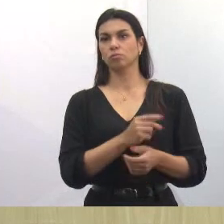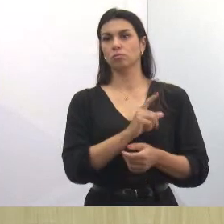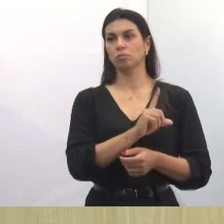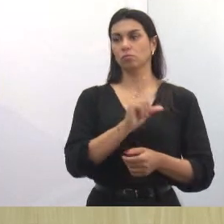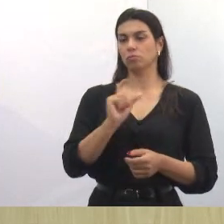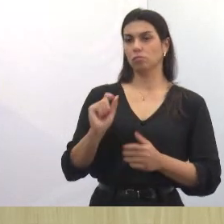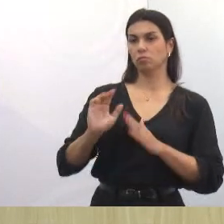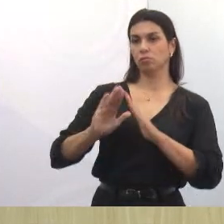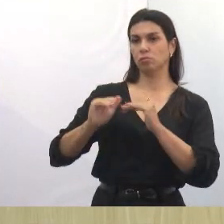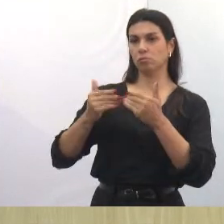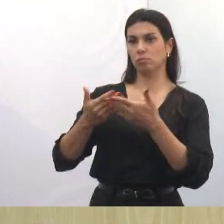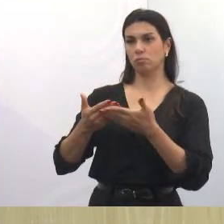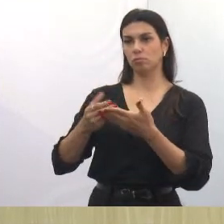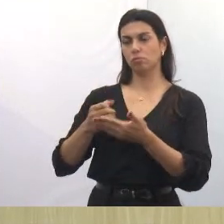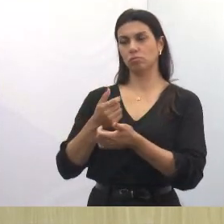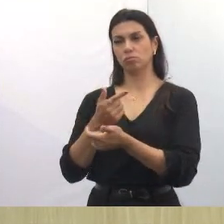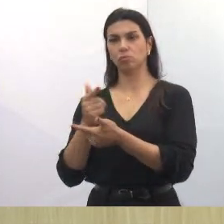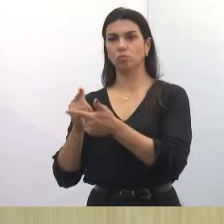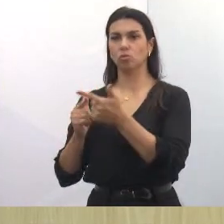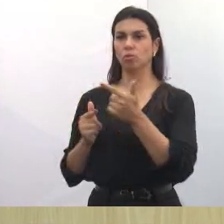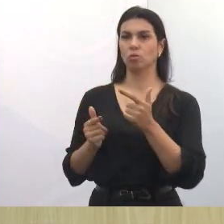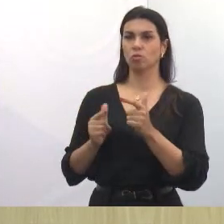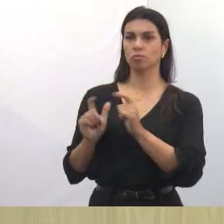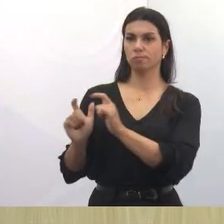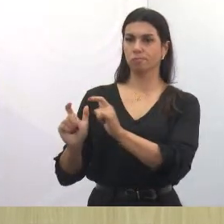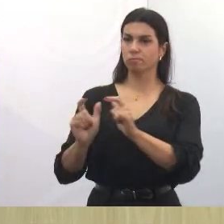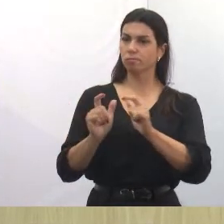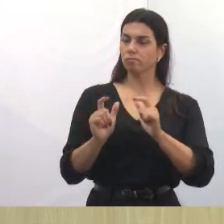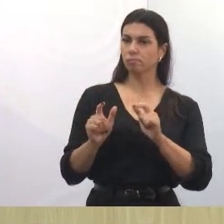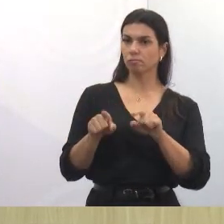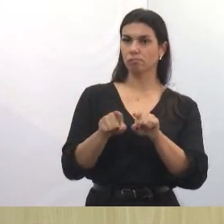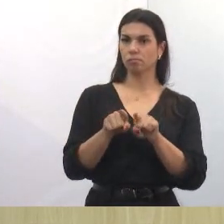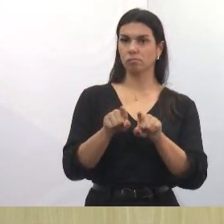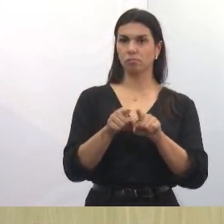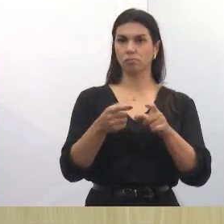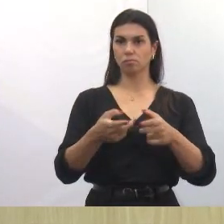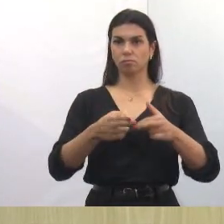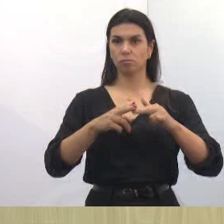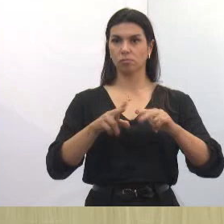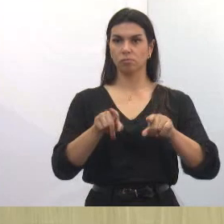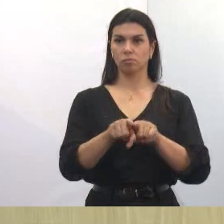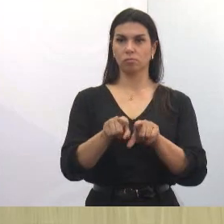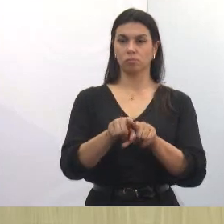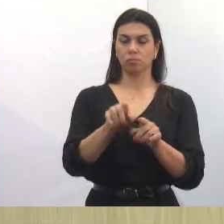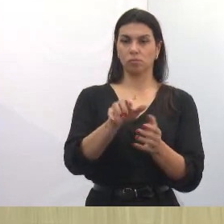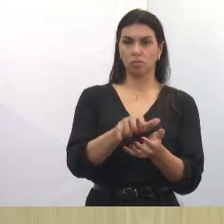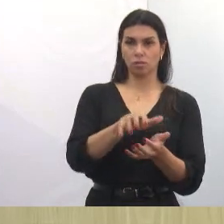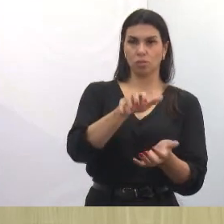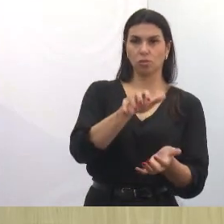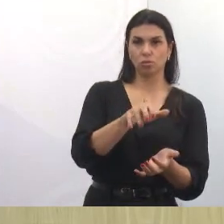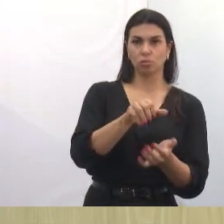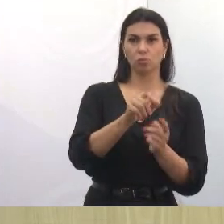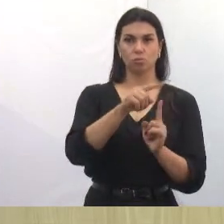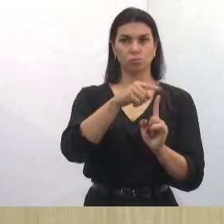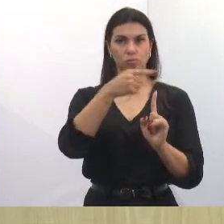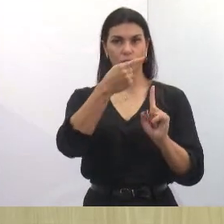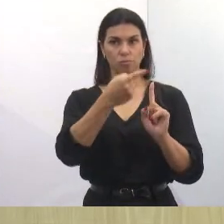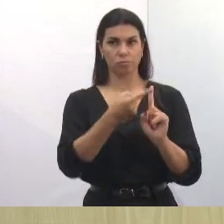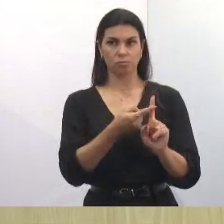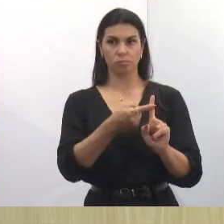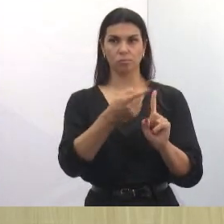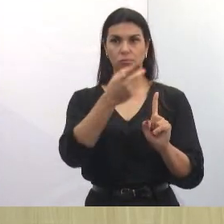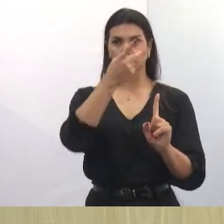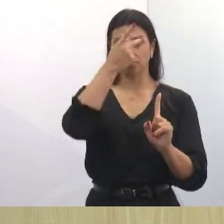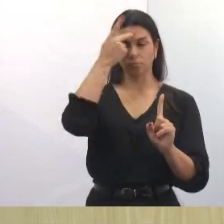consulta médica e outras atividades rotineiras, inclusive idosos, gestantes e aquele